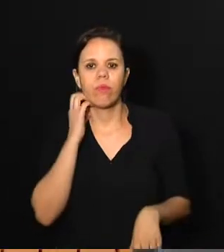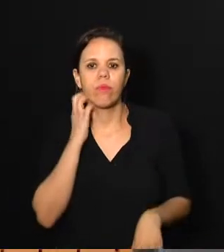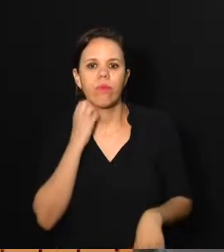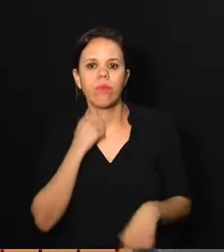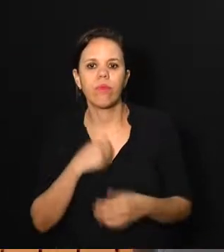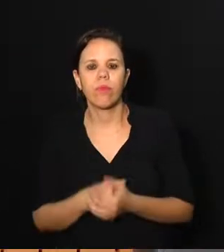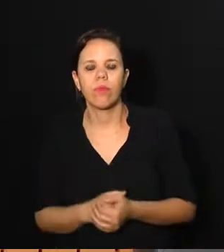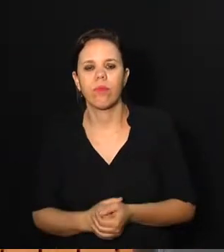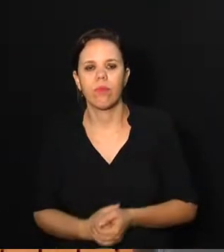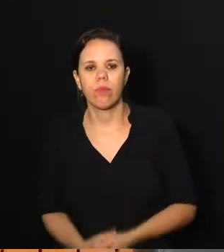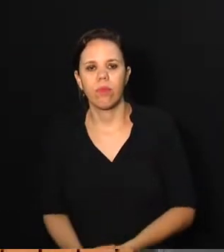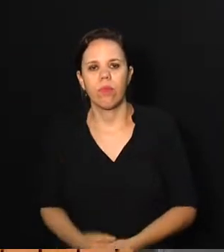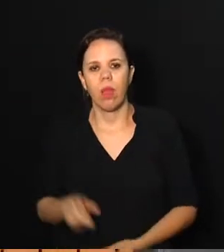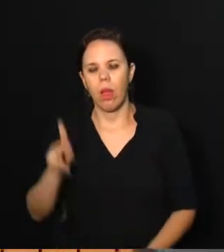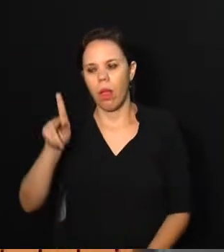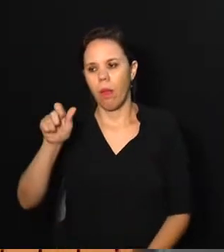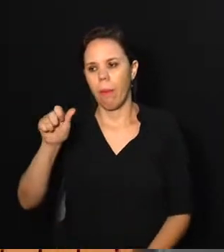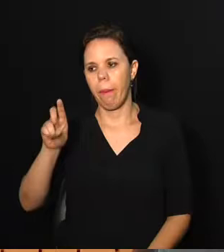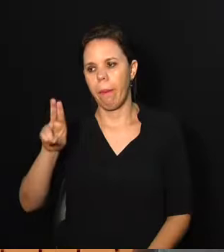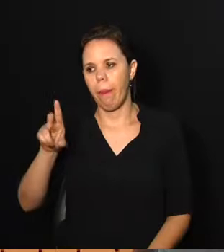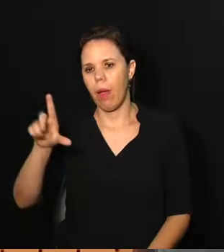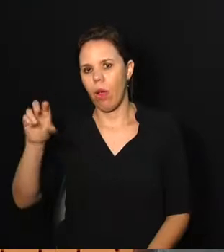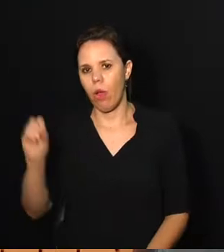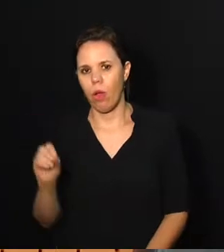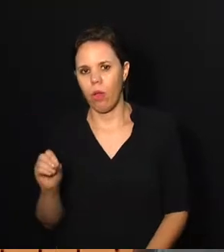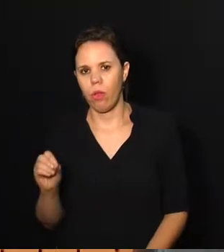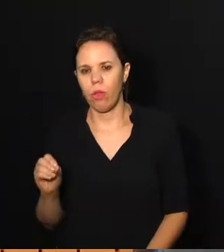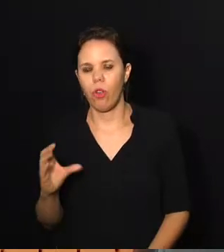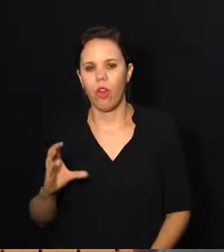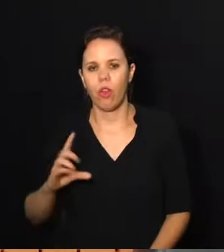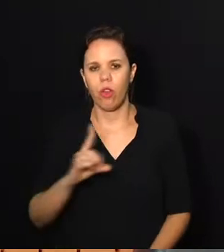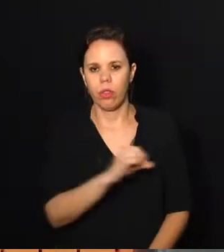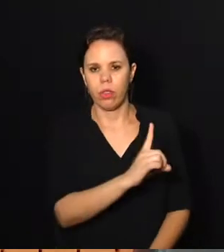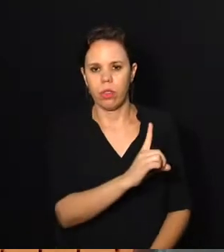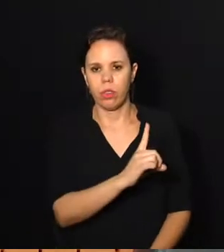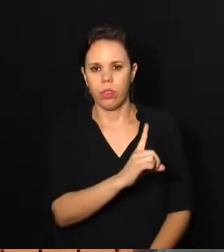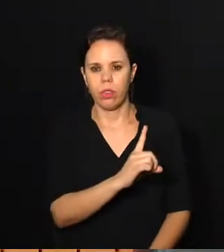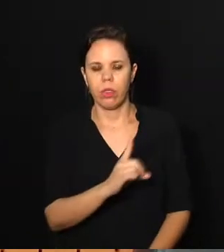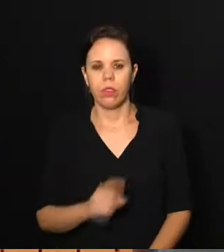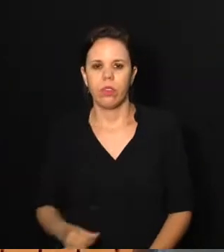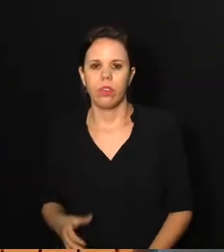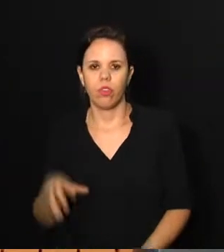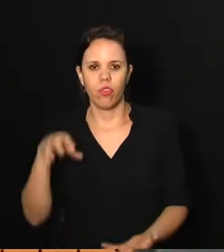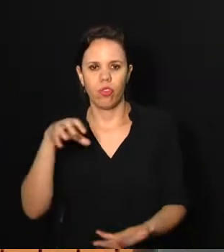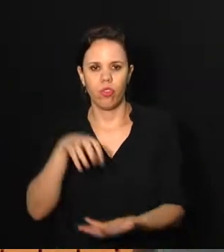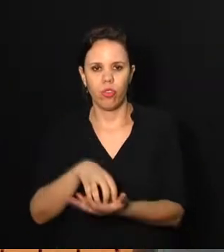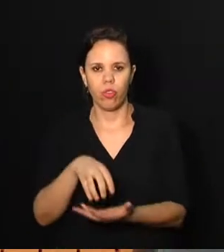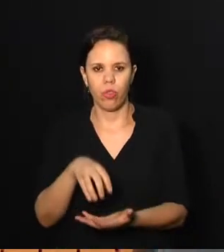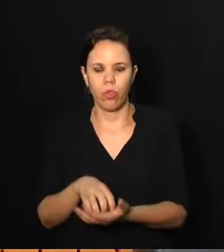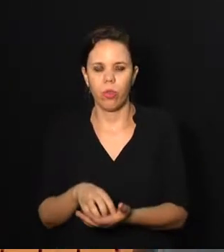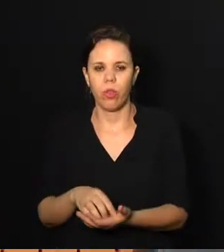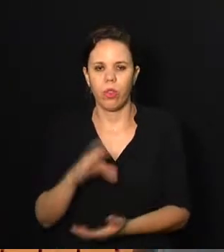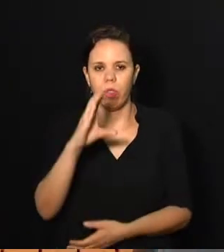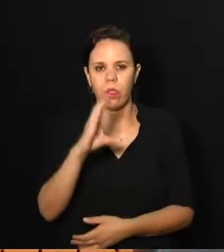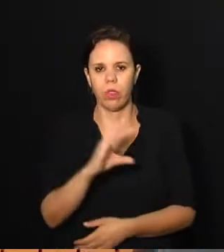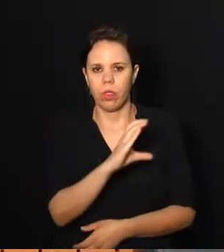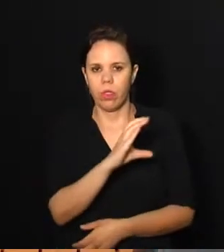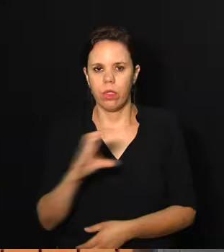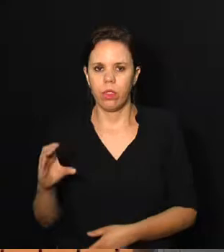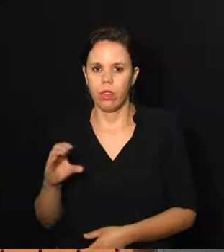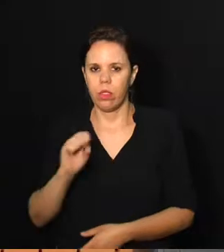o senhor Paulo Venturini, coordenador da Pastoral Social da Paróquia São José